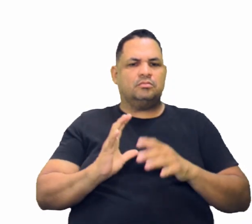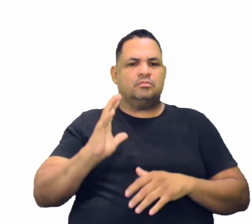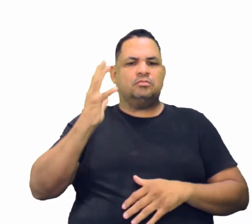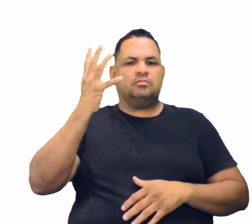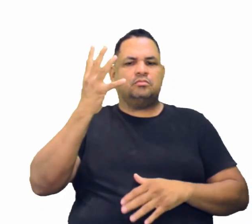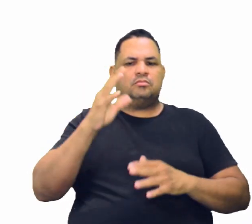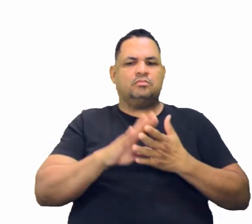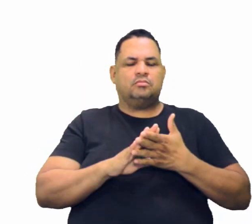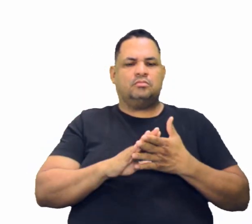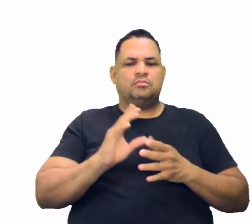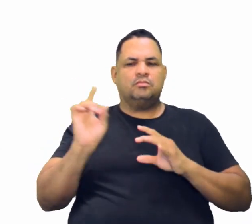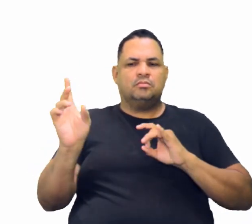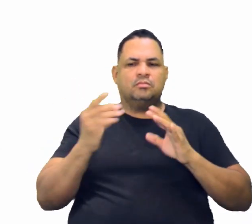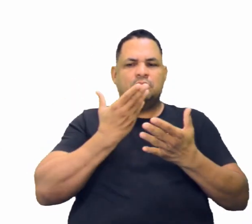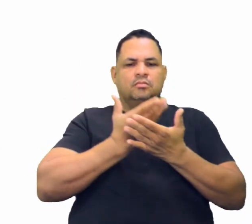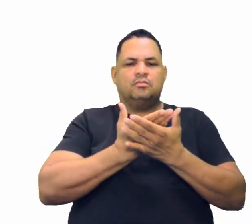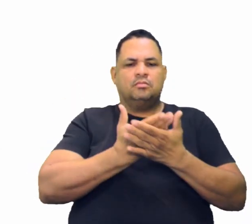Vamos ver um a um.